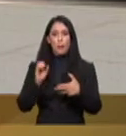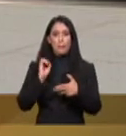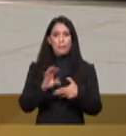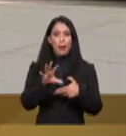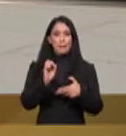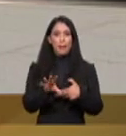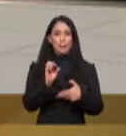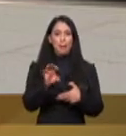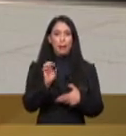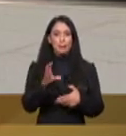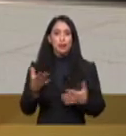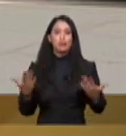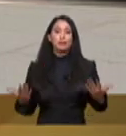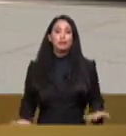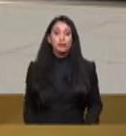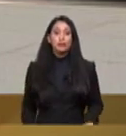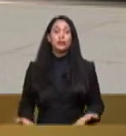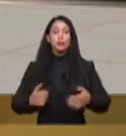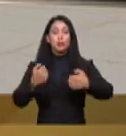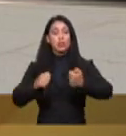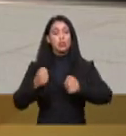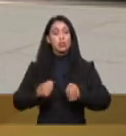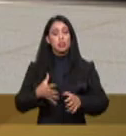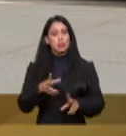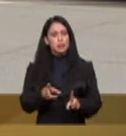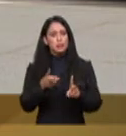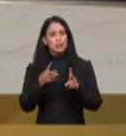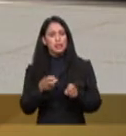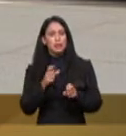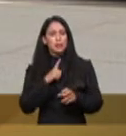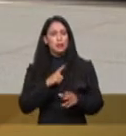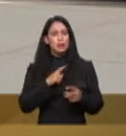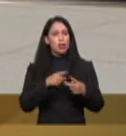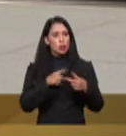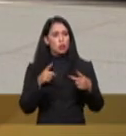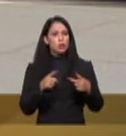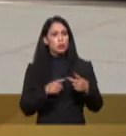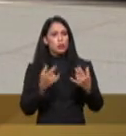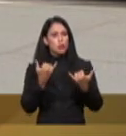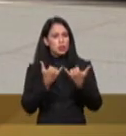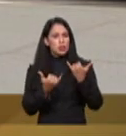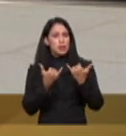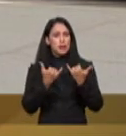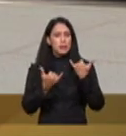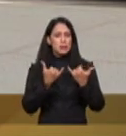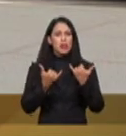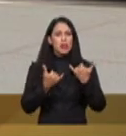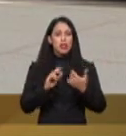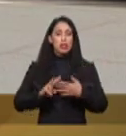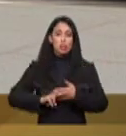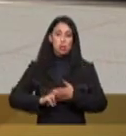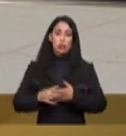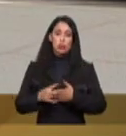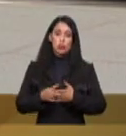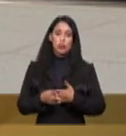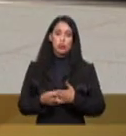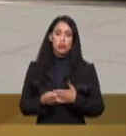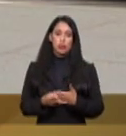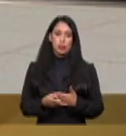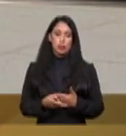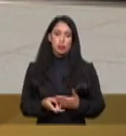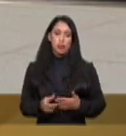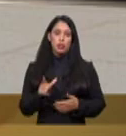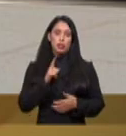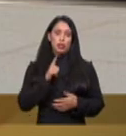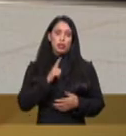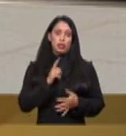disparos. No entanto, deve-se reconhecer que os dois recursos se assemelham em suas consequências práticas, tanto